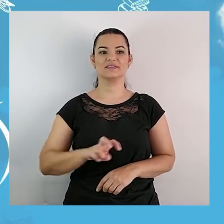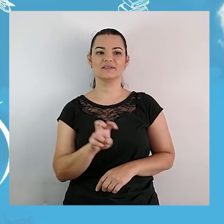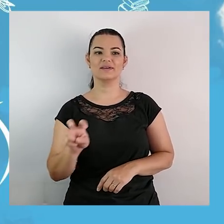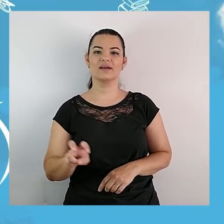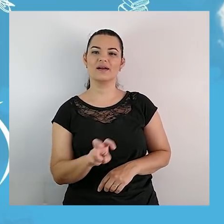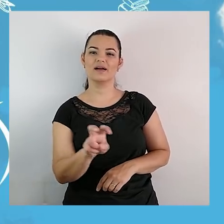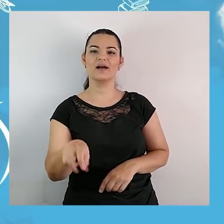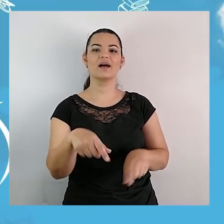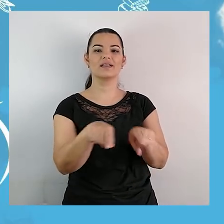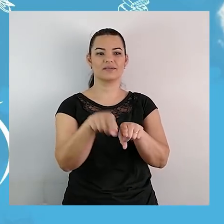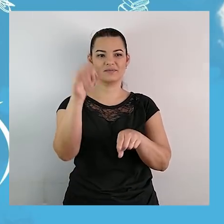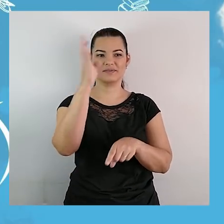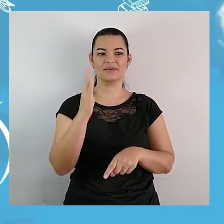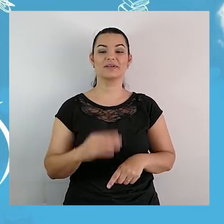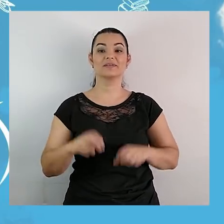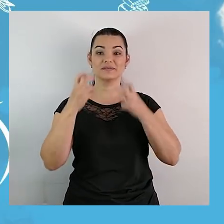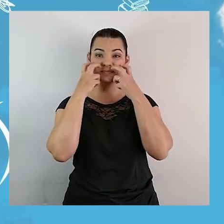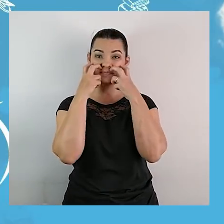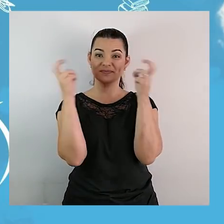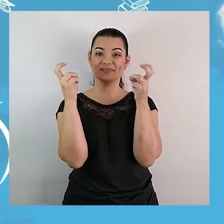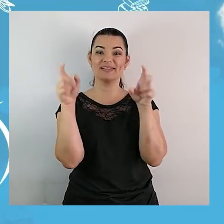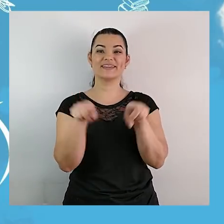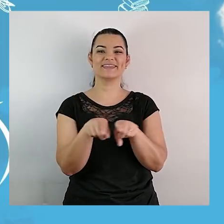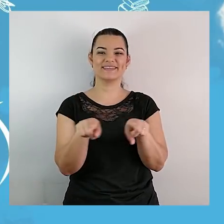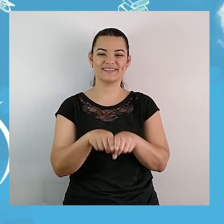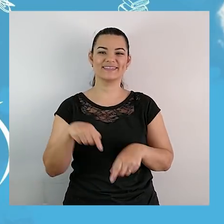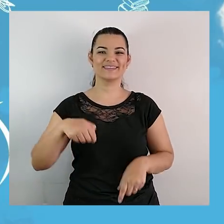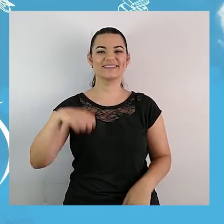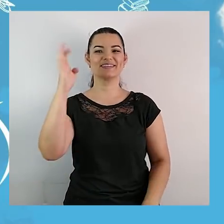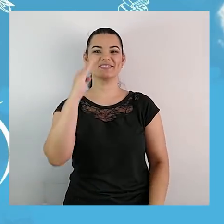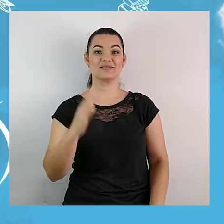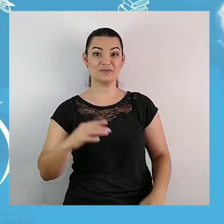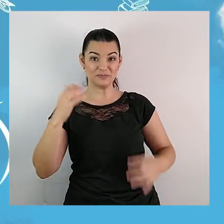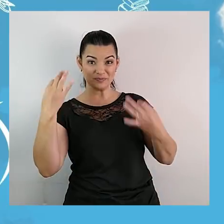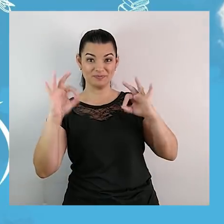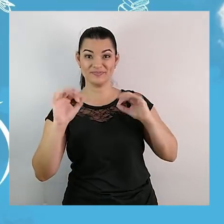a capivara também é do Brasil.